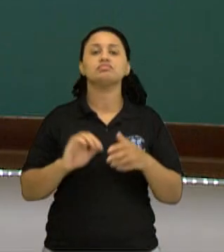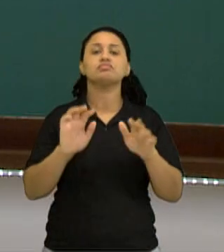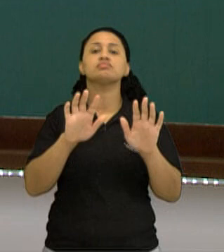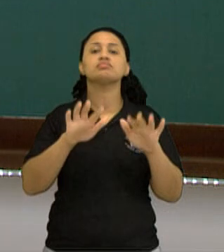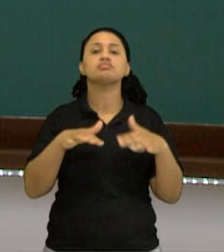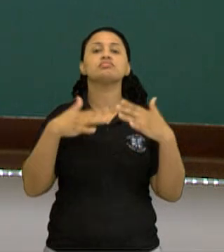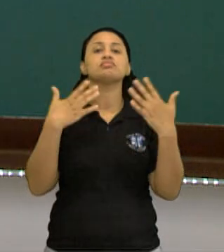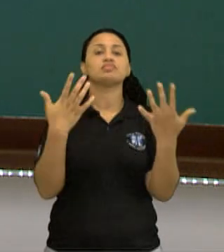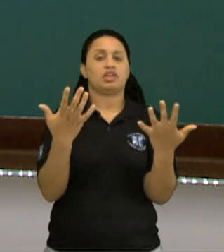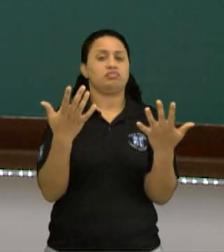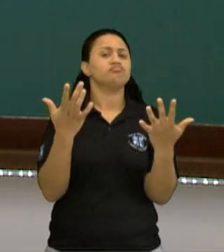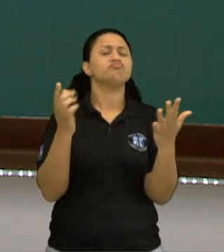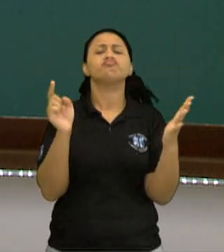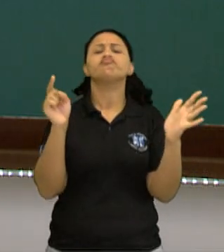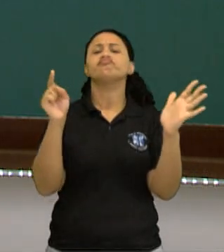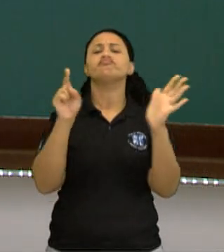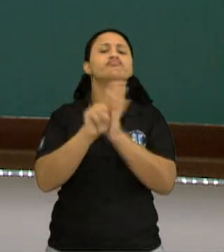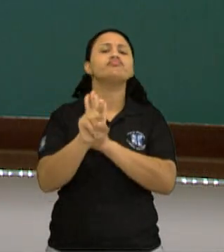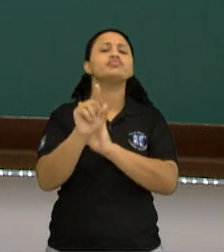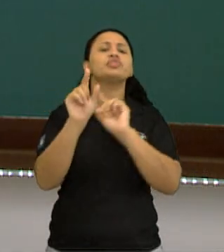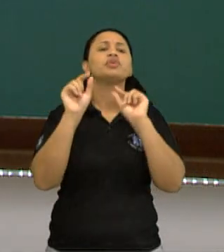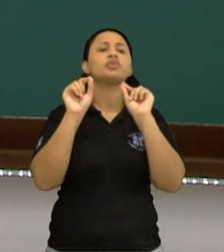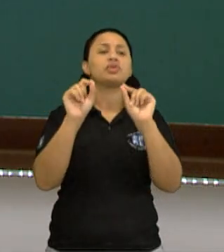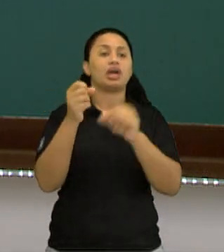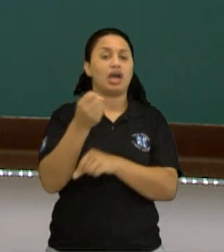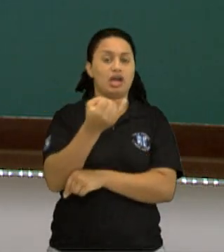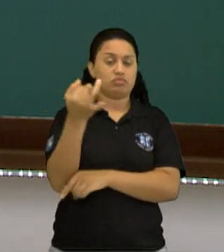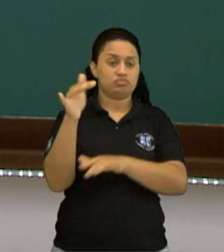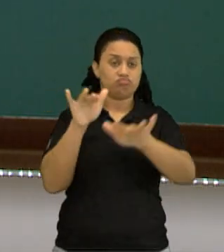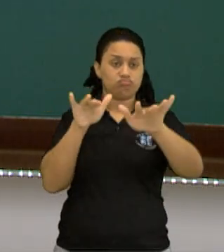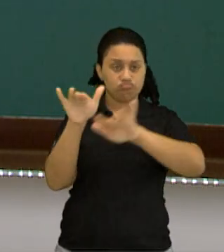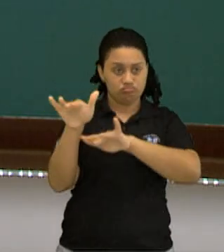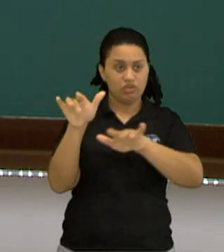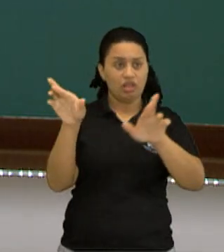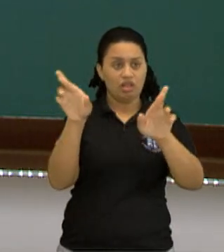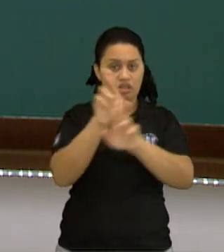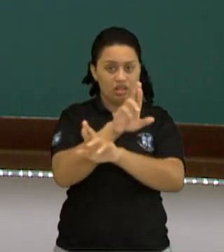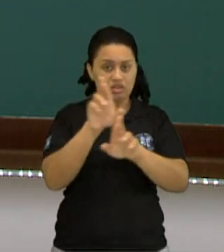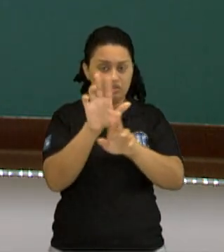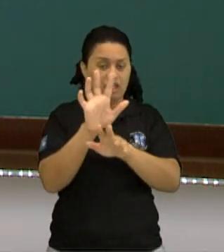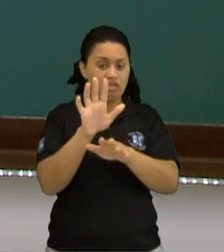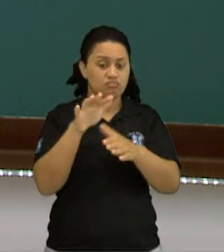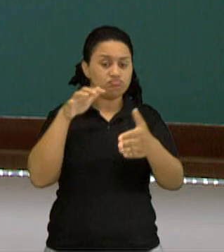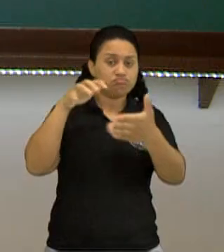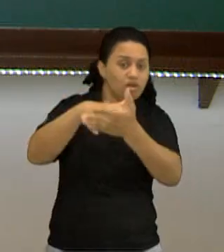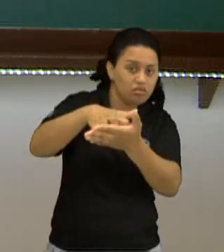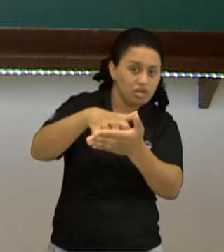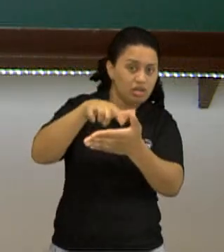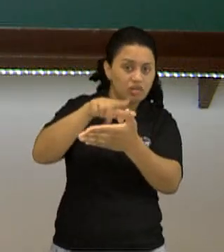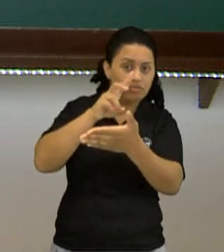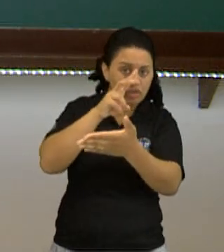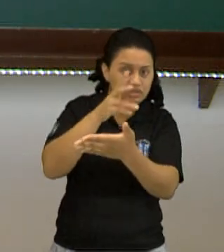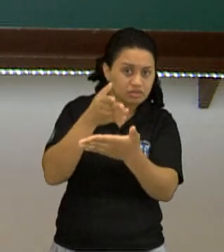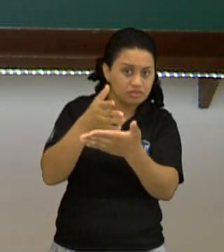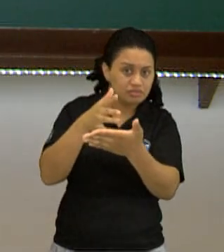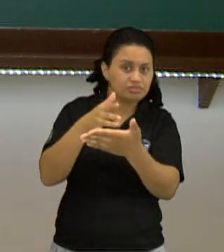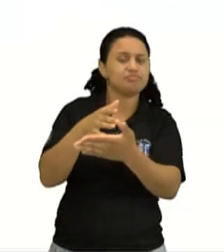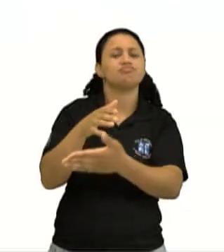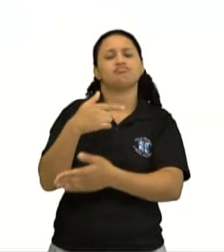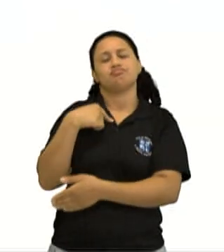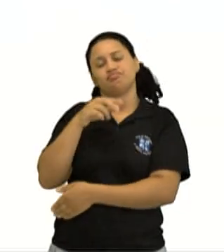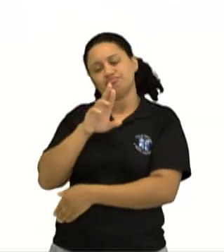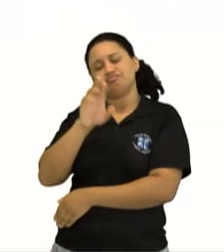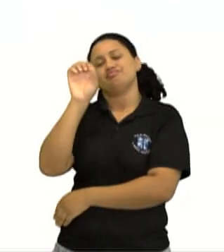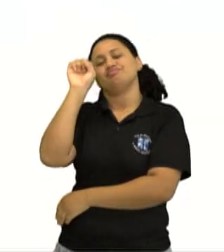Então, eis a questão. Então, a quantidade de movimento está relacionada com a força de impacto? Resposta,